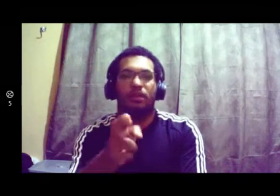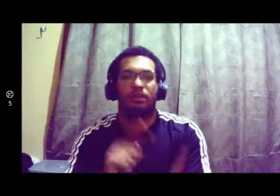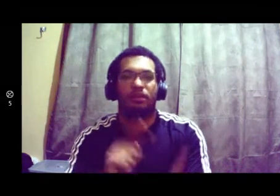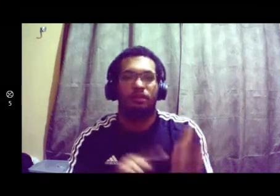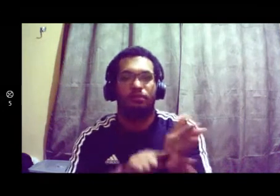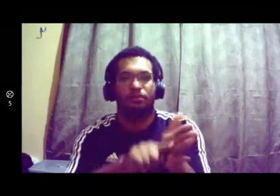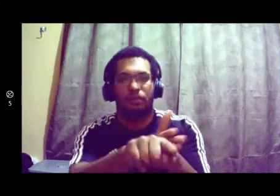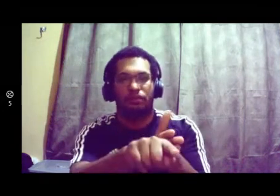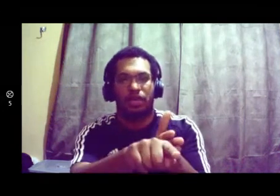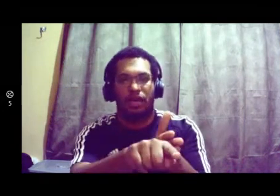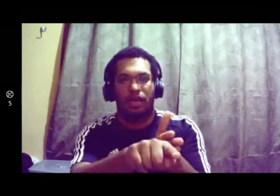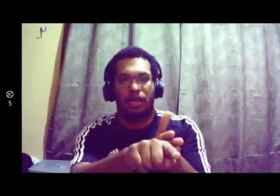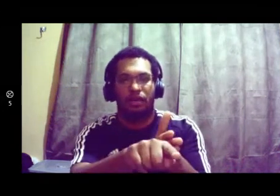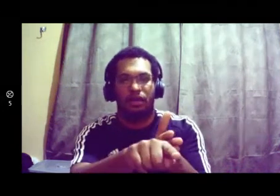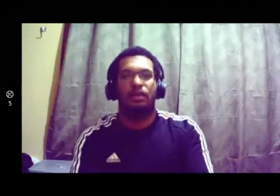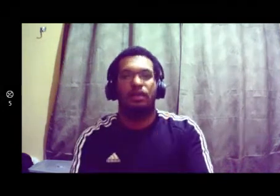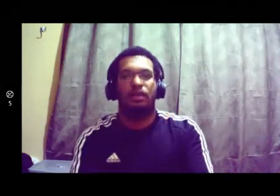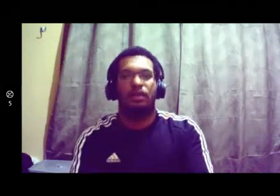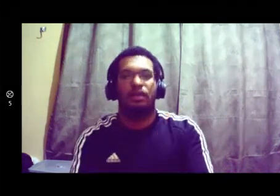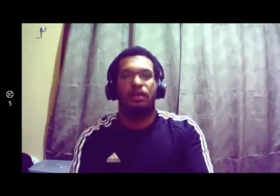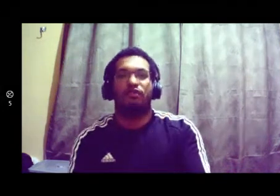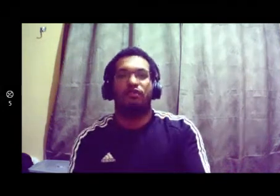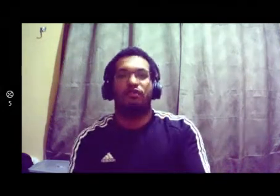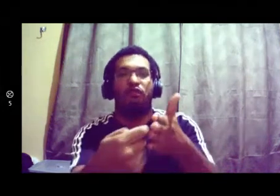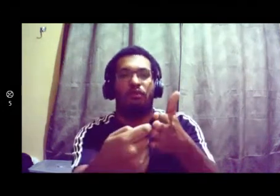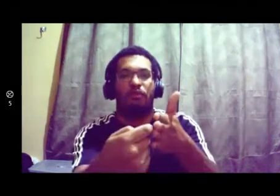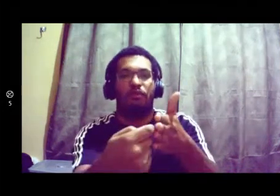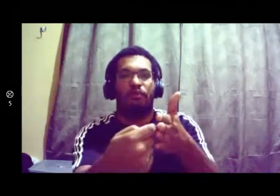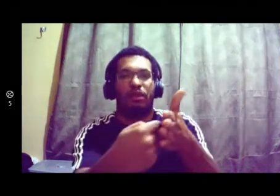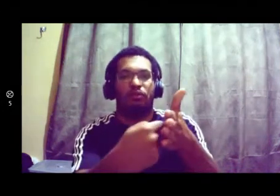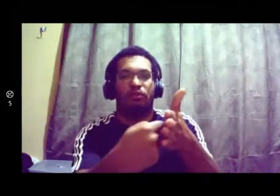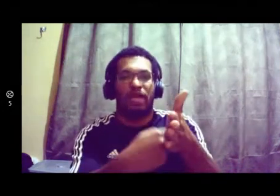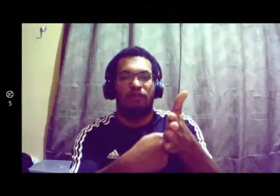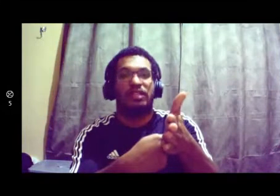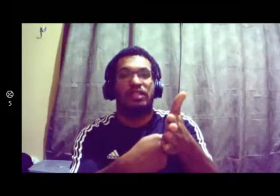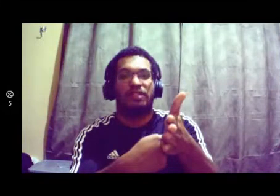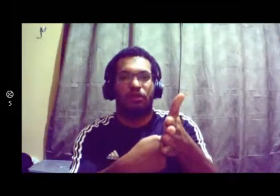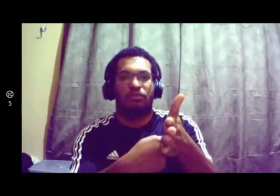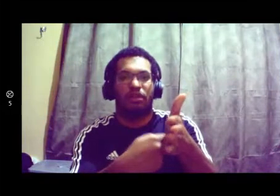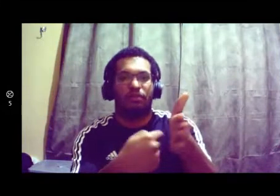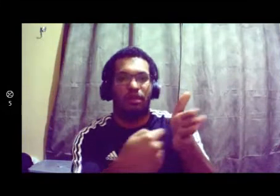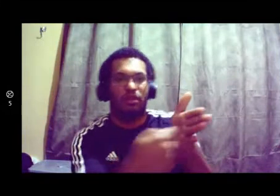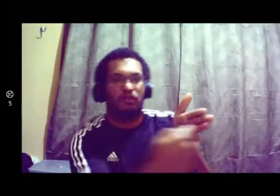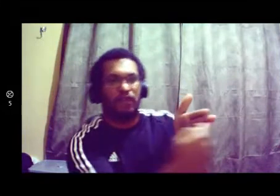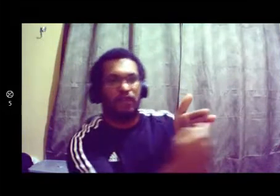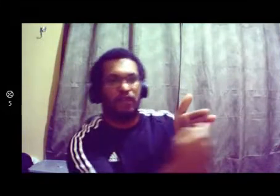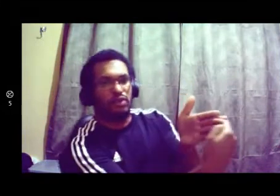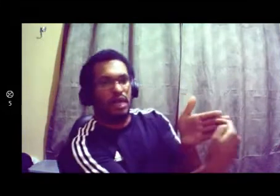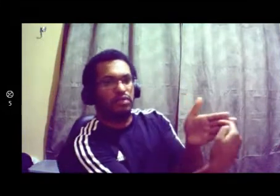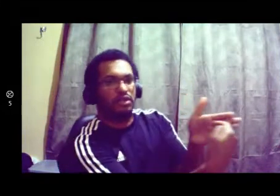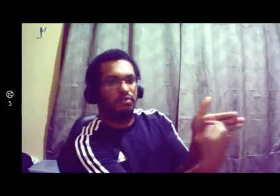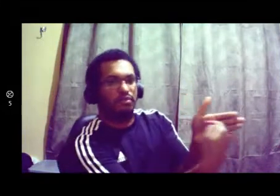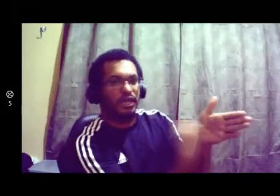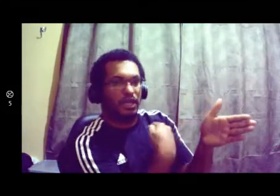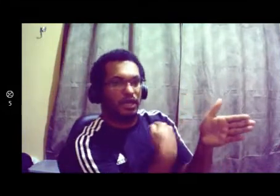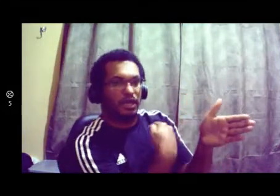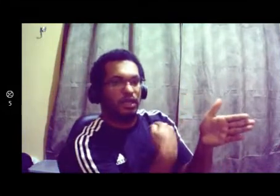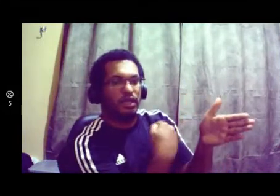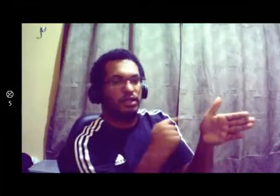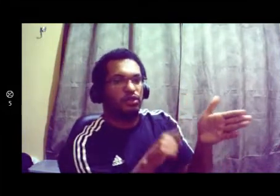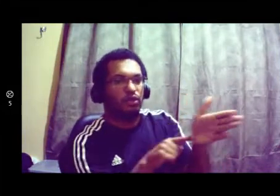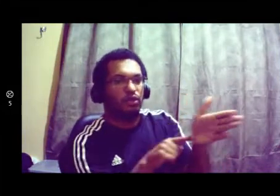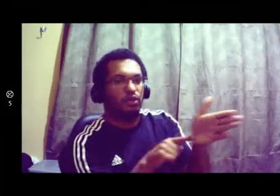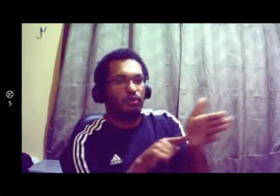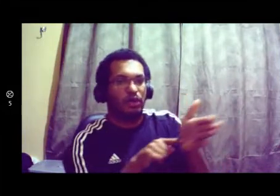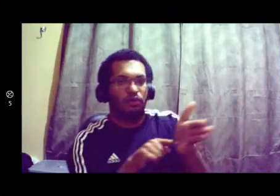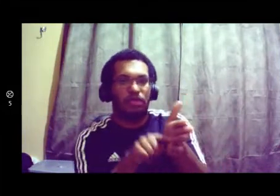Responder, perguntar. Então, se eu estou falando, eu vou perguntar, você está perguntando para mim, eu faço apontando para mim.